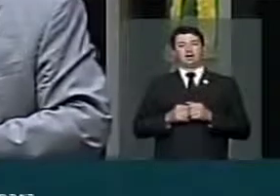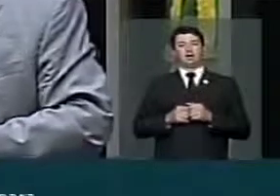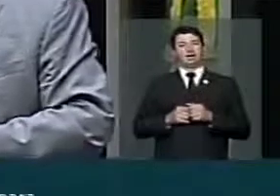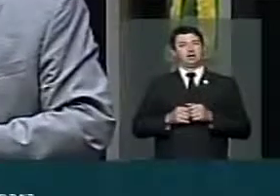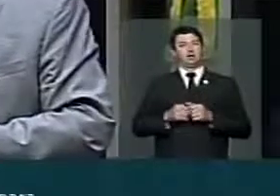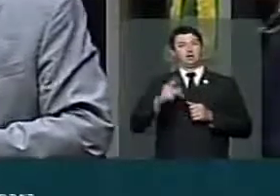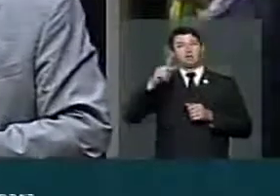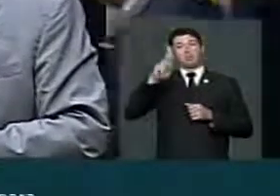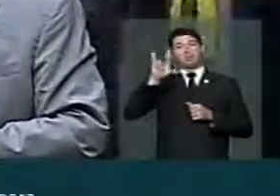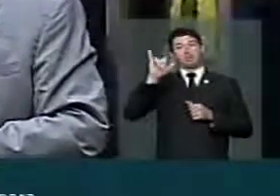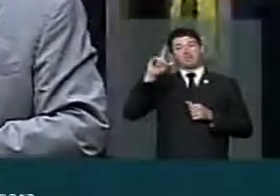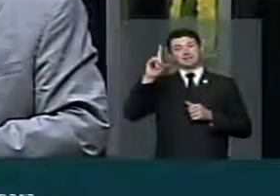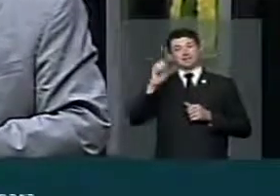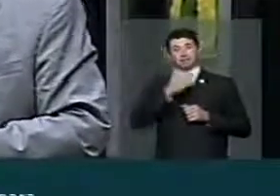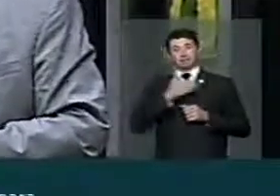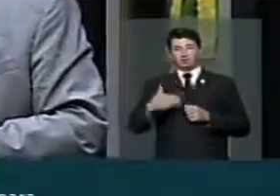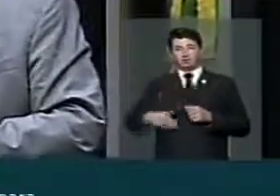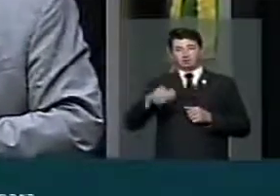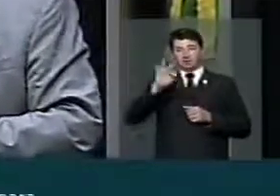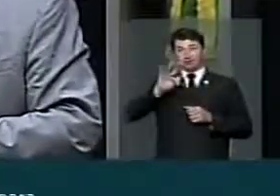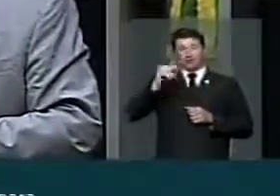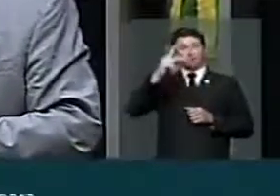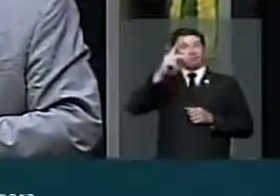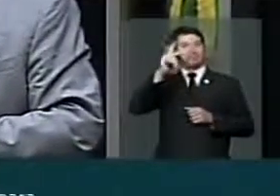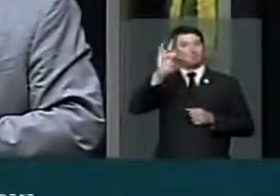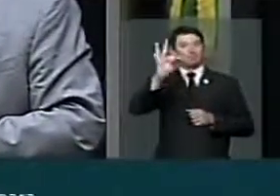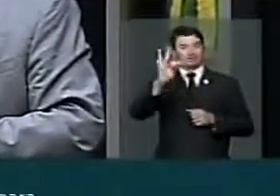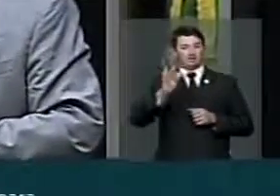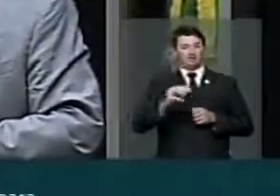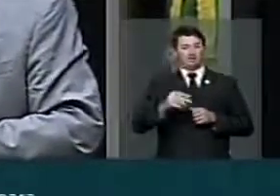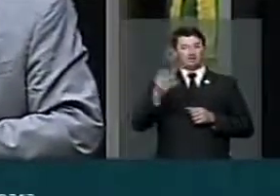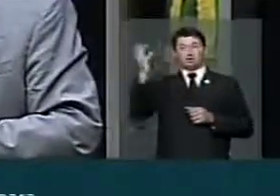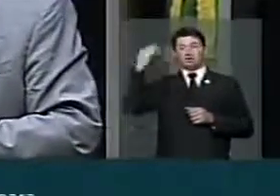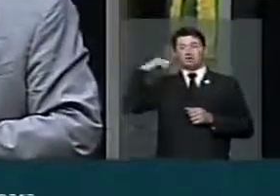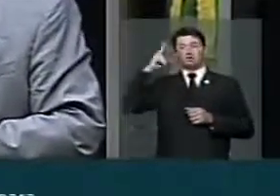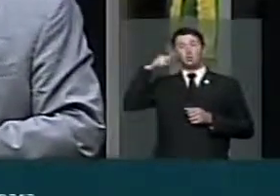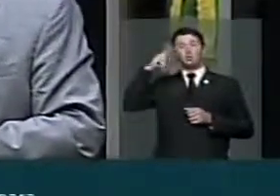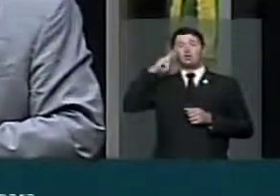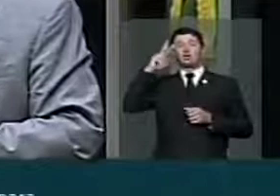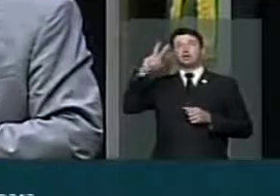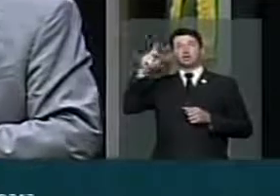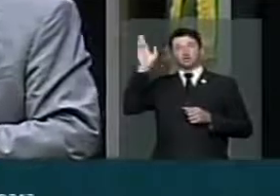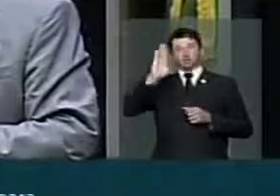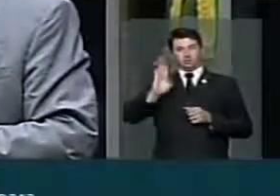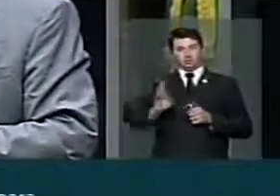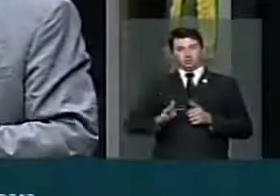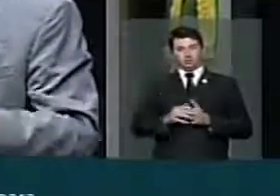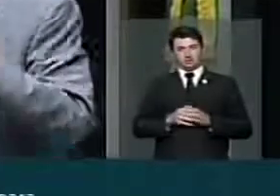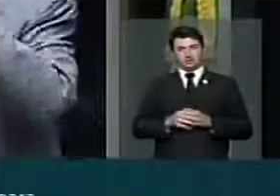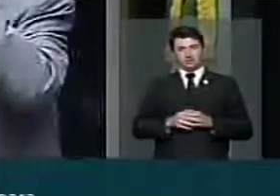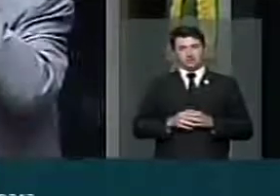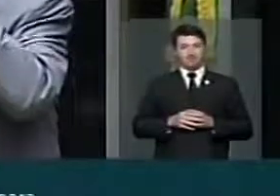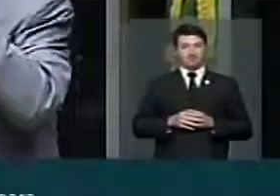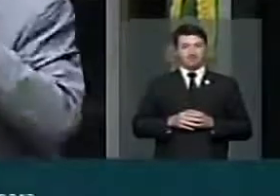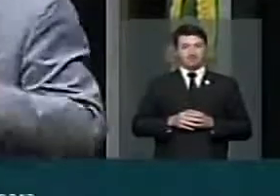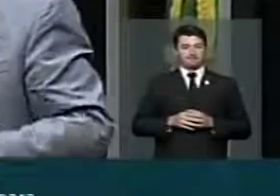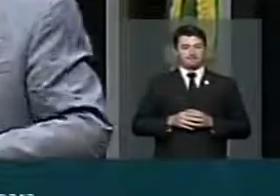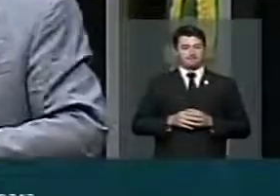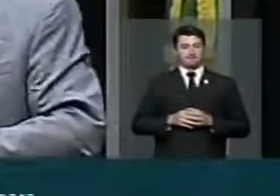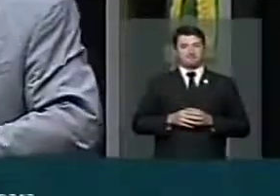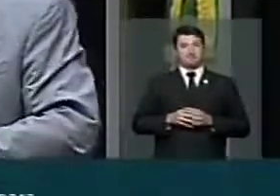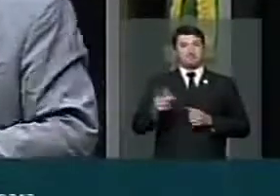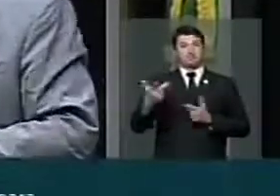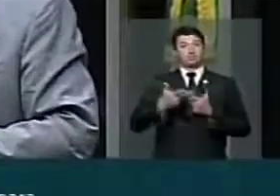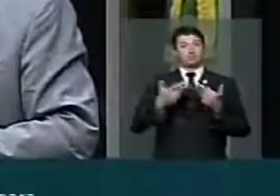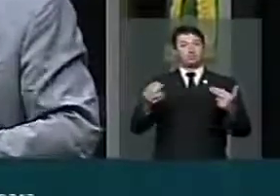governo federal, do governo do PT, jamais vista na história deste país. É algo